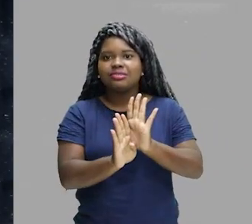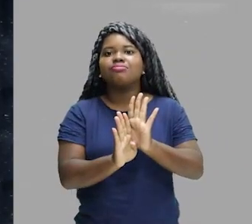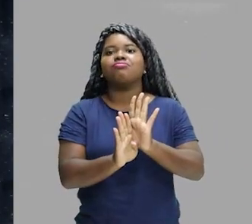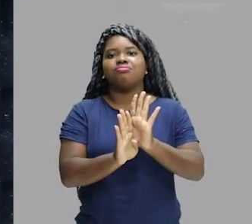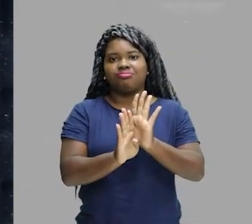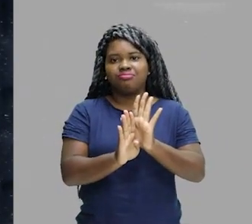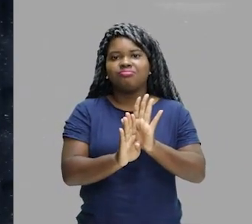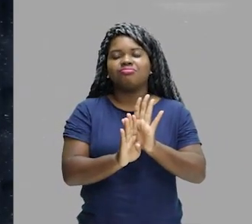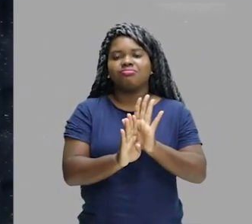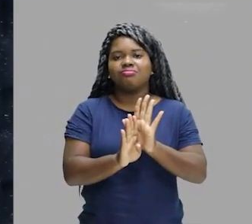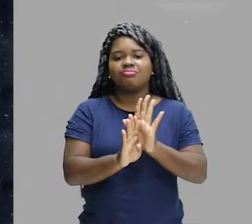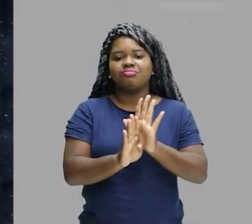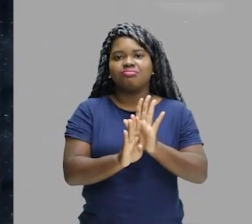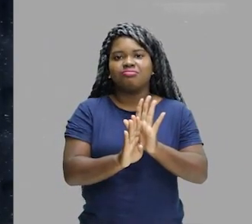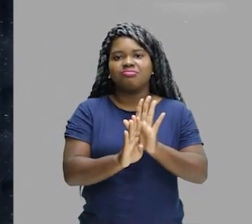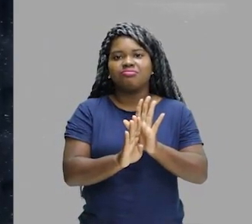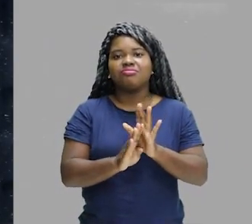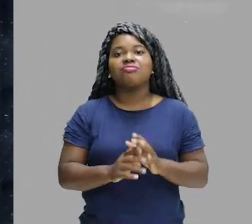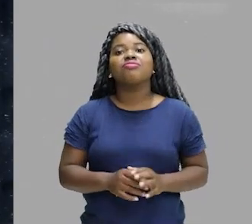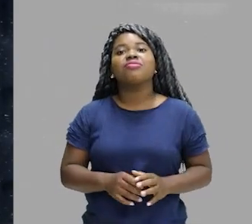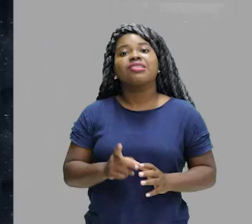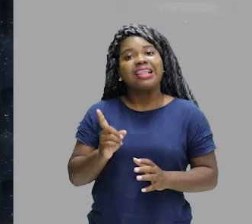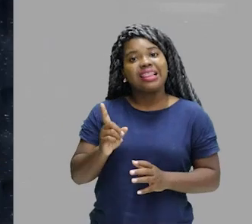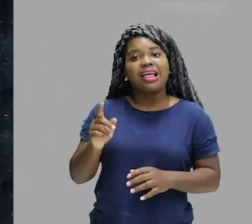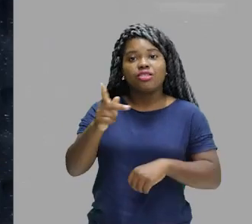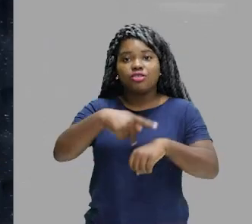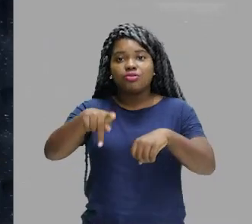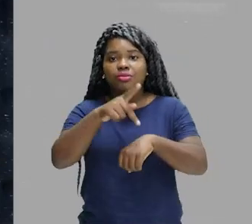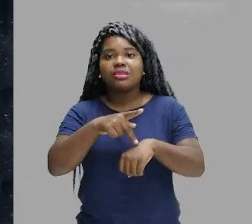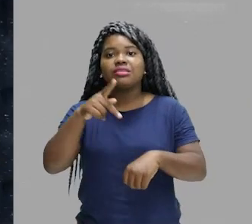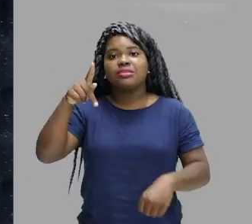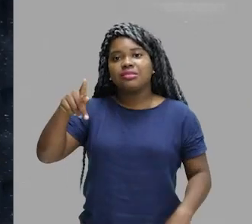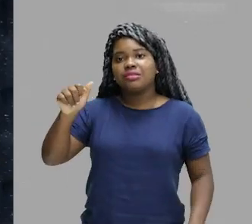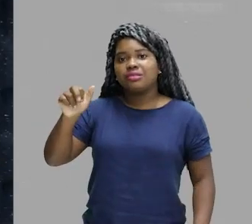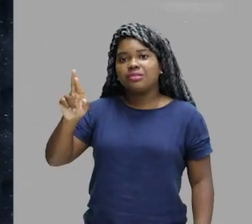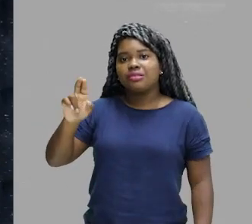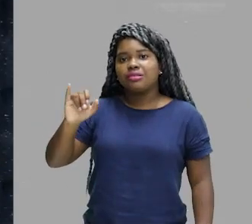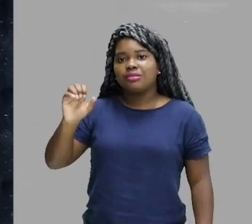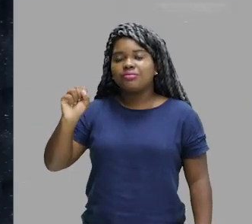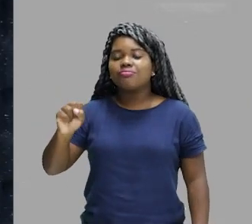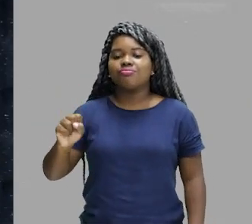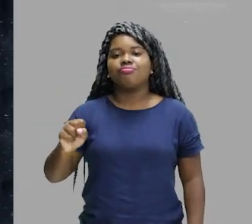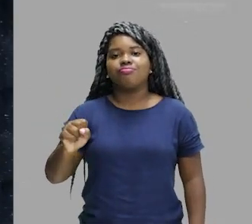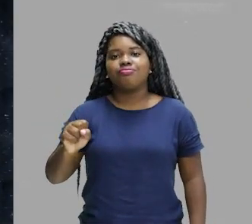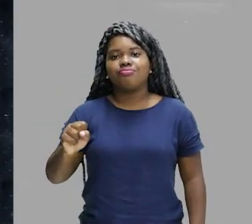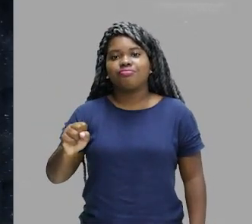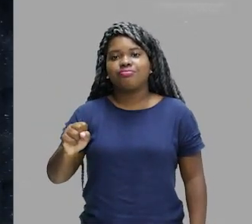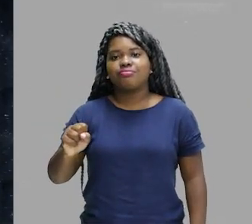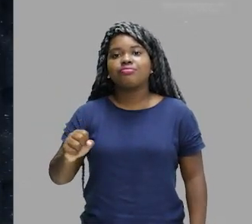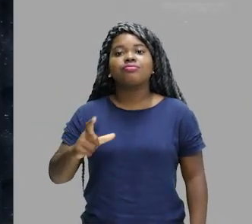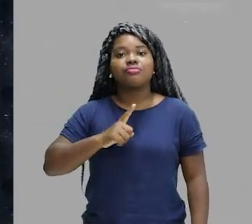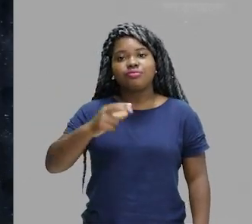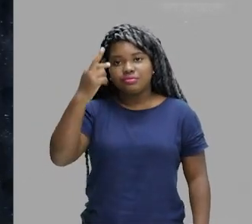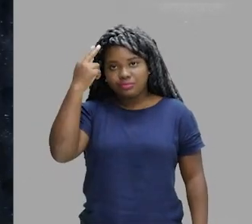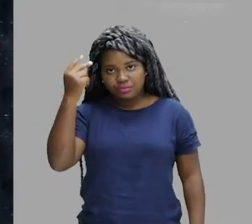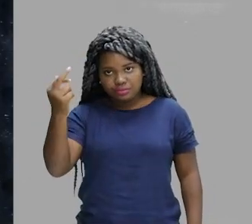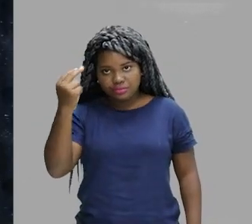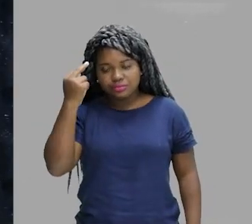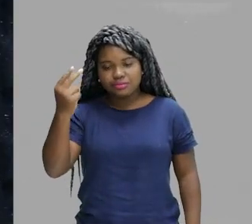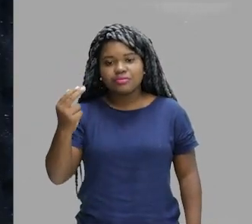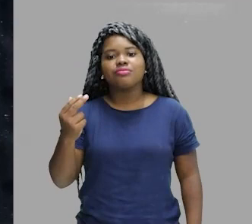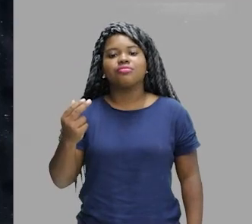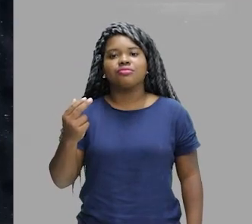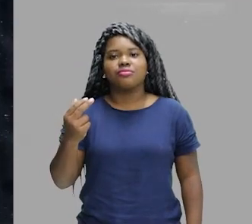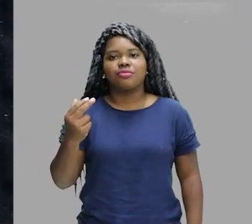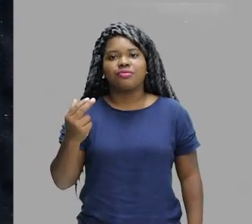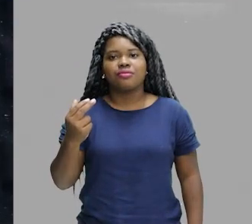várias vezes porque essa construção durou um certo tempo. A torre tem um padrão específico que foi calculado, olha aquilo que eu